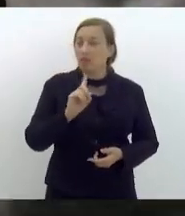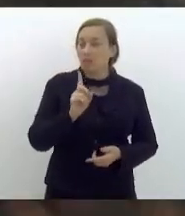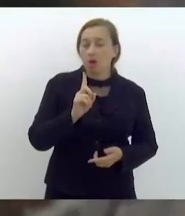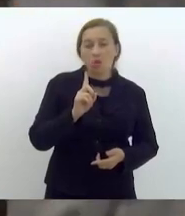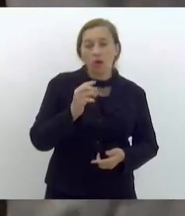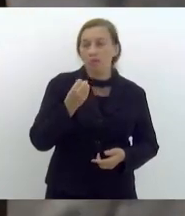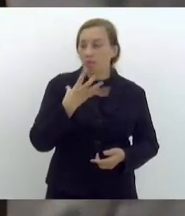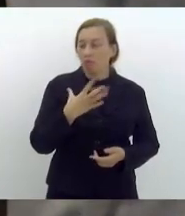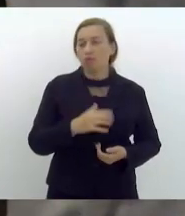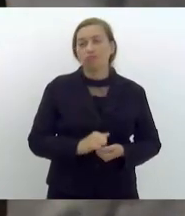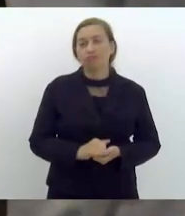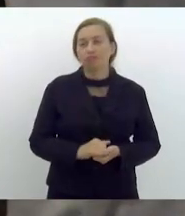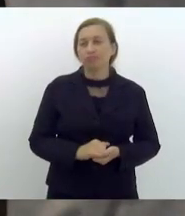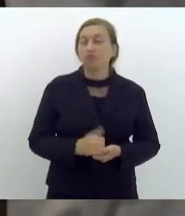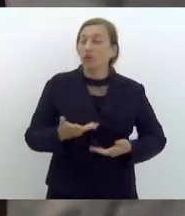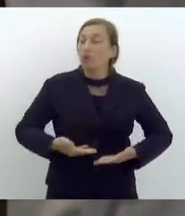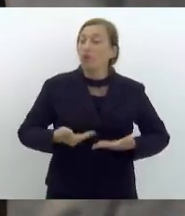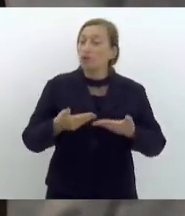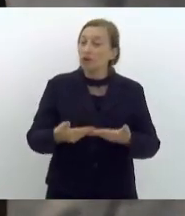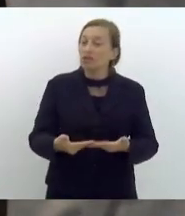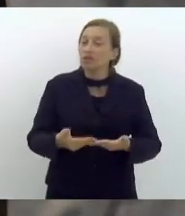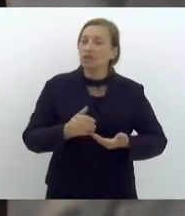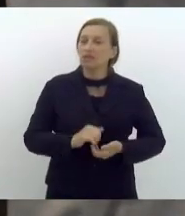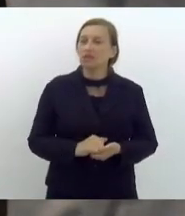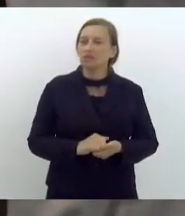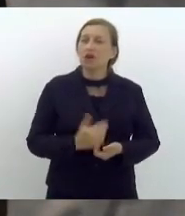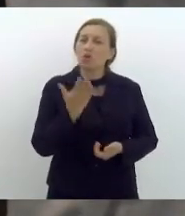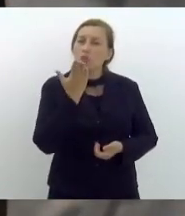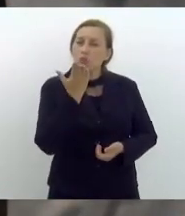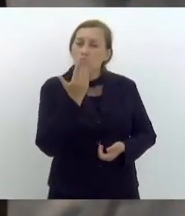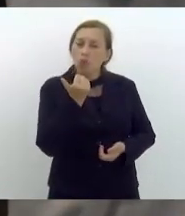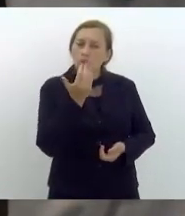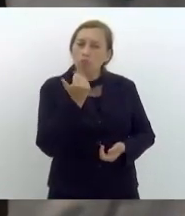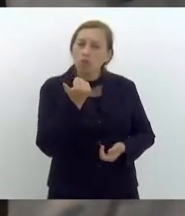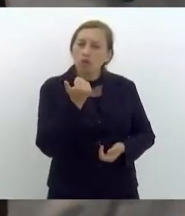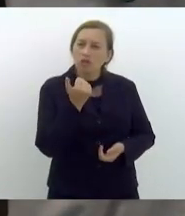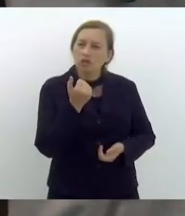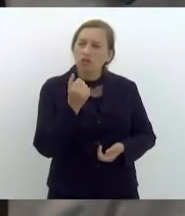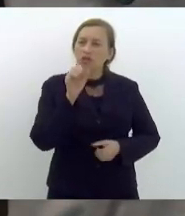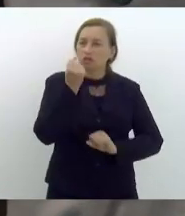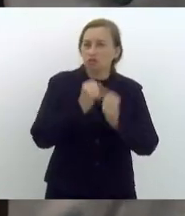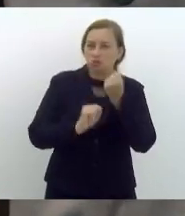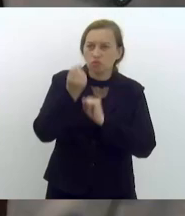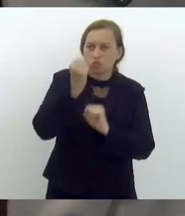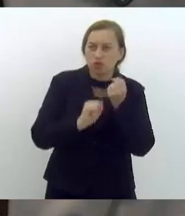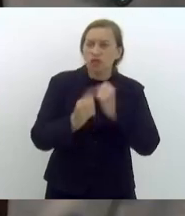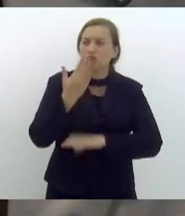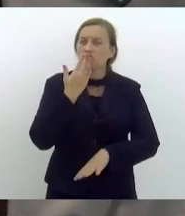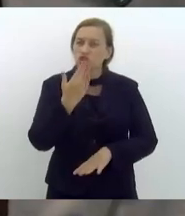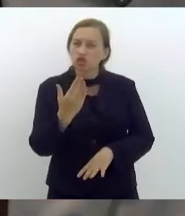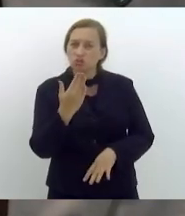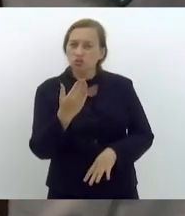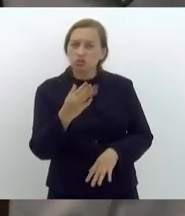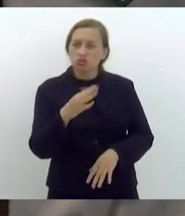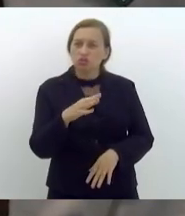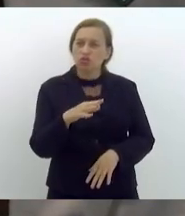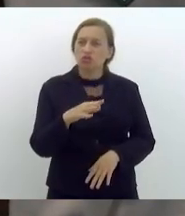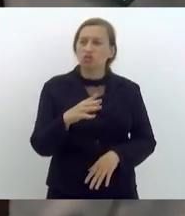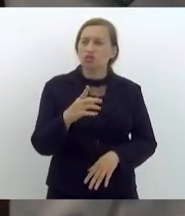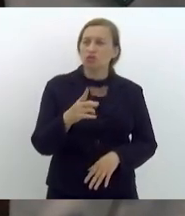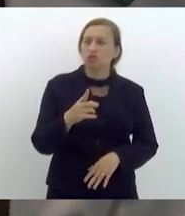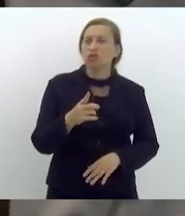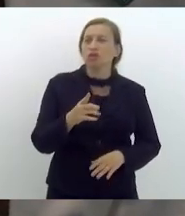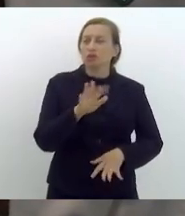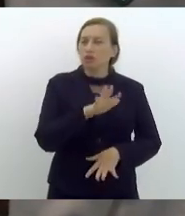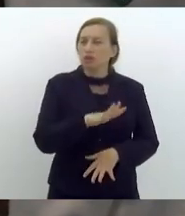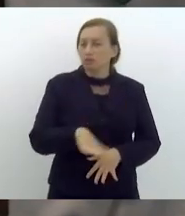razoável a gente oferecer comida processada e esse tipo de porcaria para as nossas